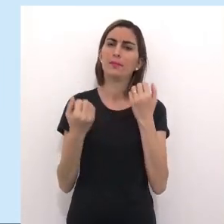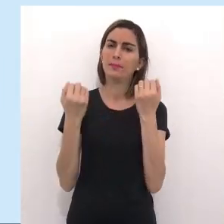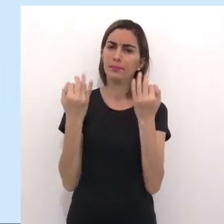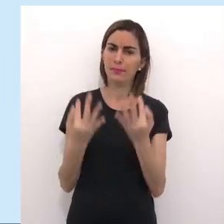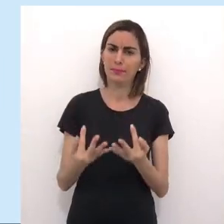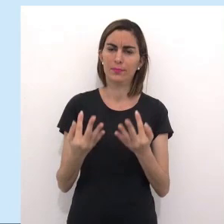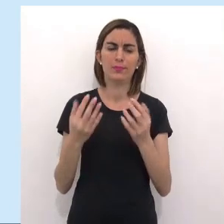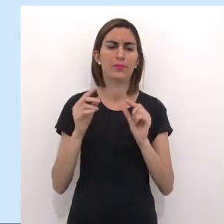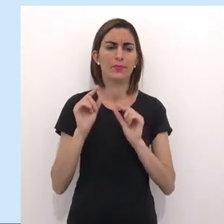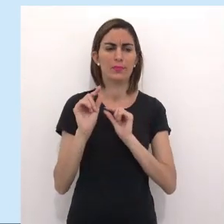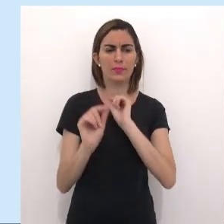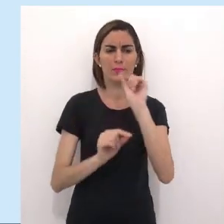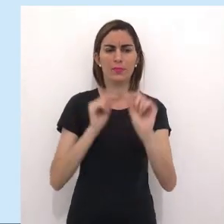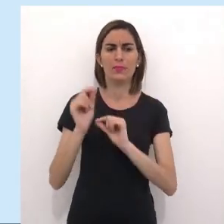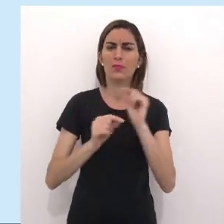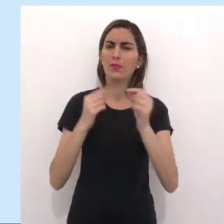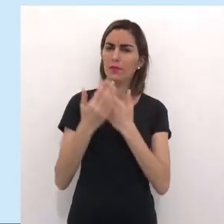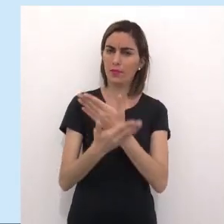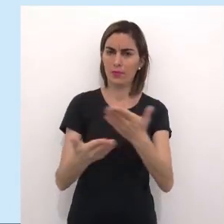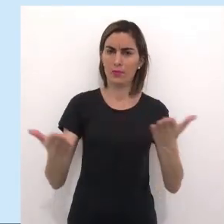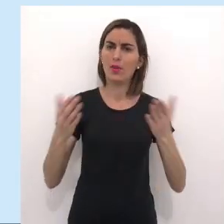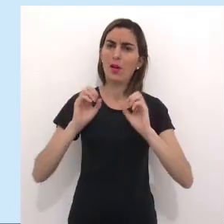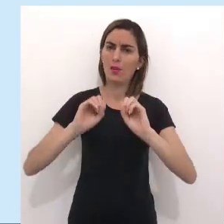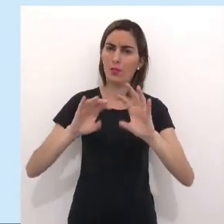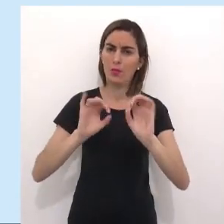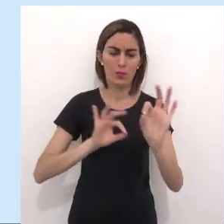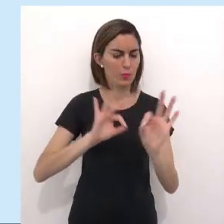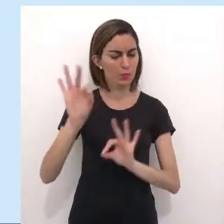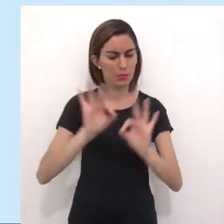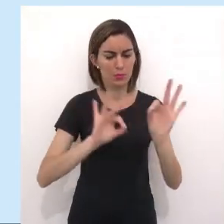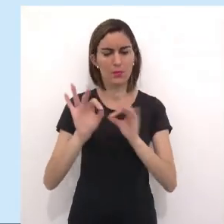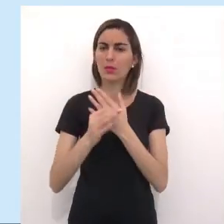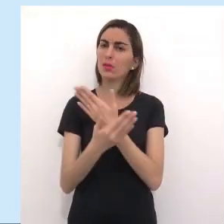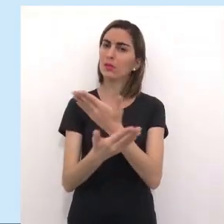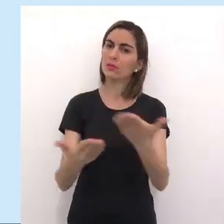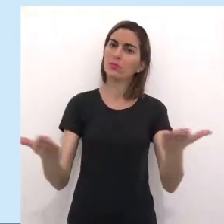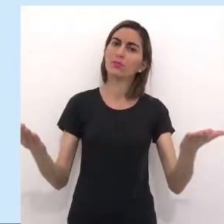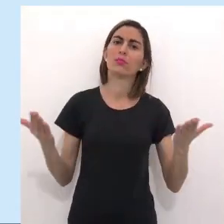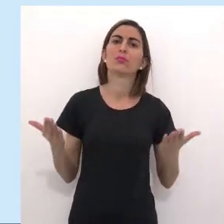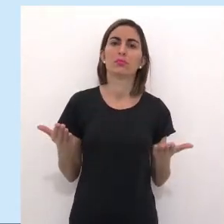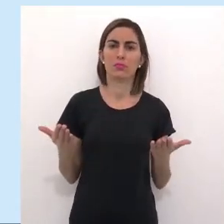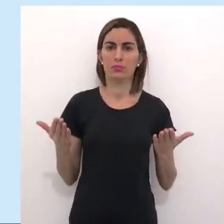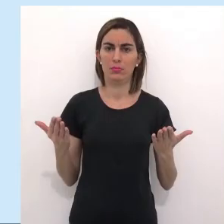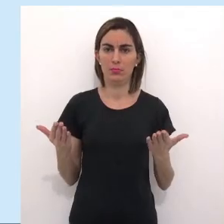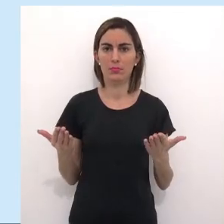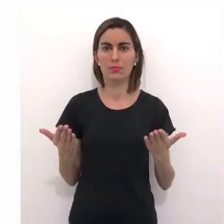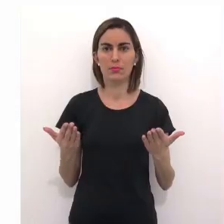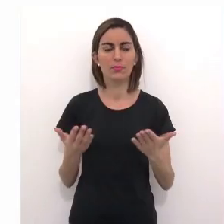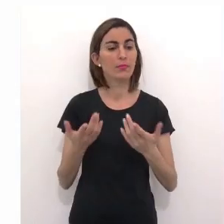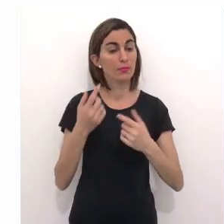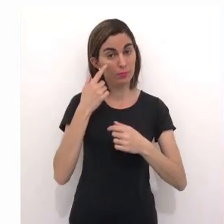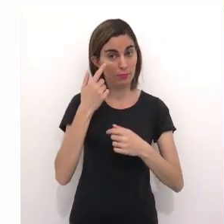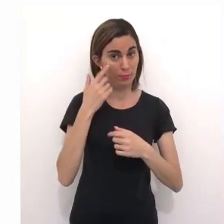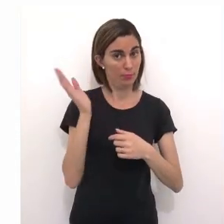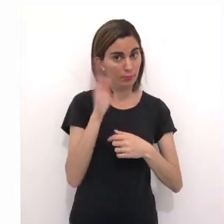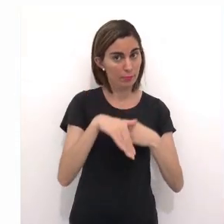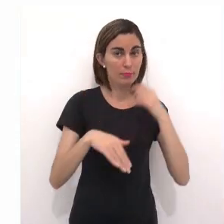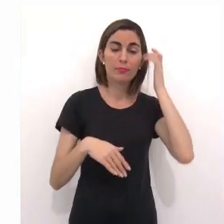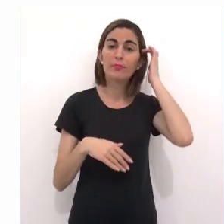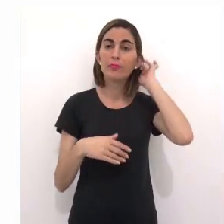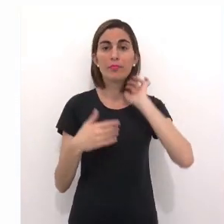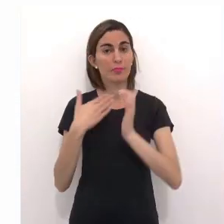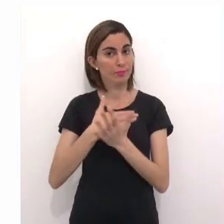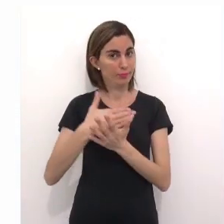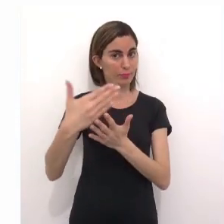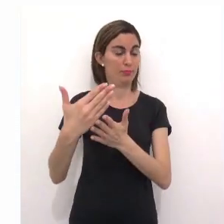foi criada para vocês. Esta aula foi elaborada para vocês. Vamos lá,